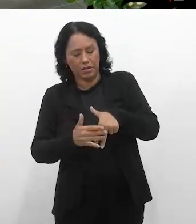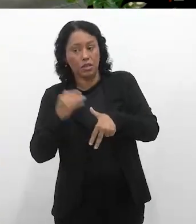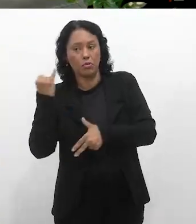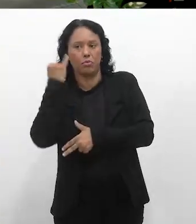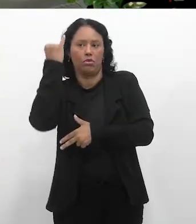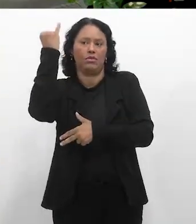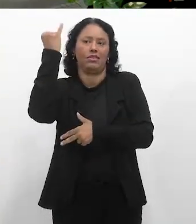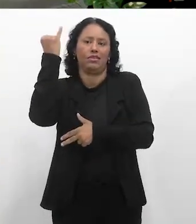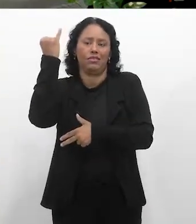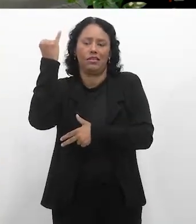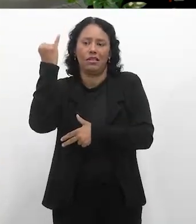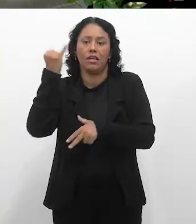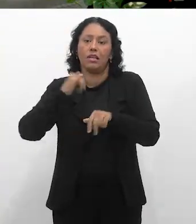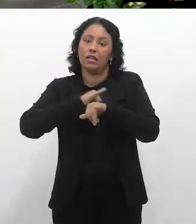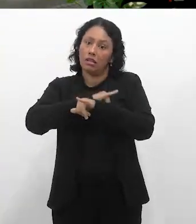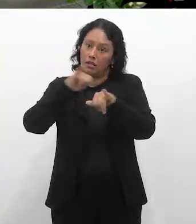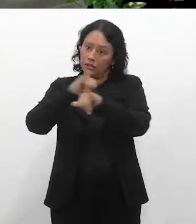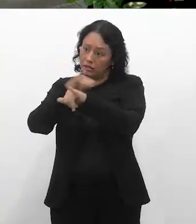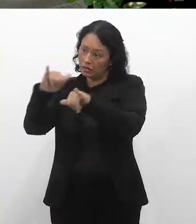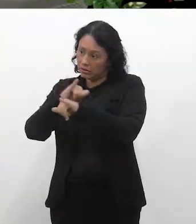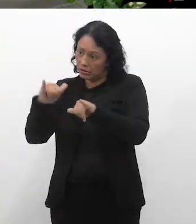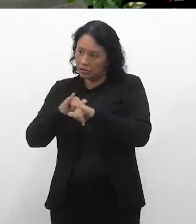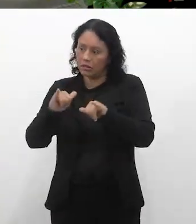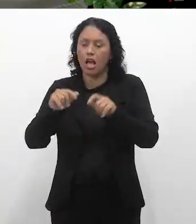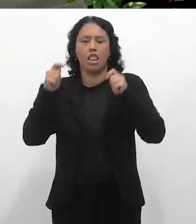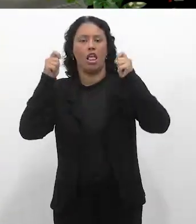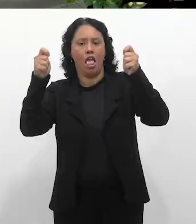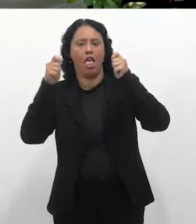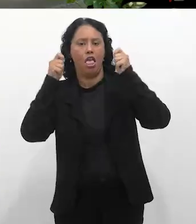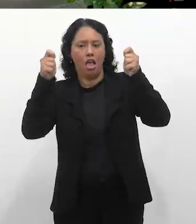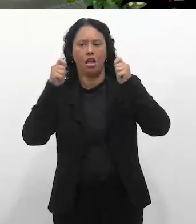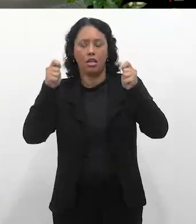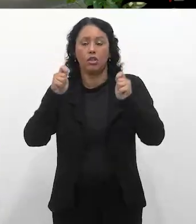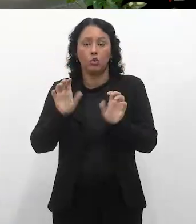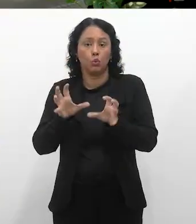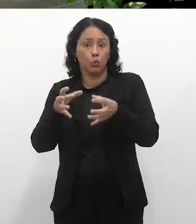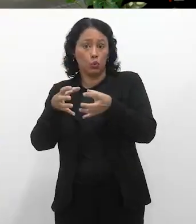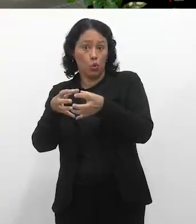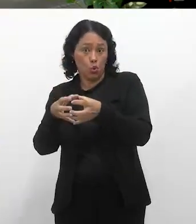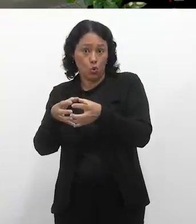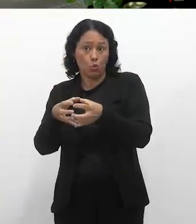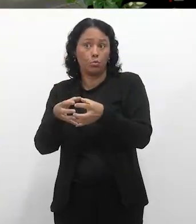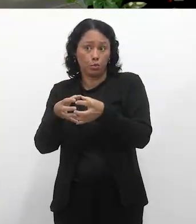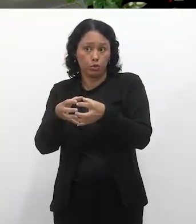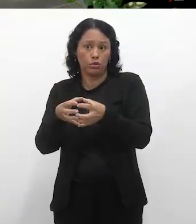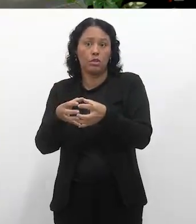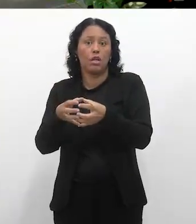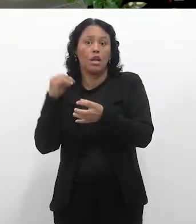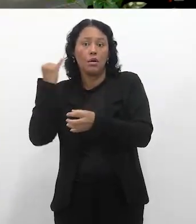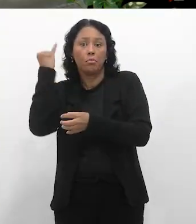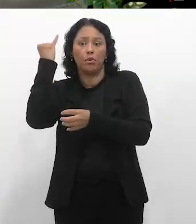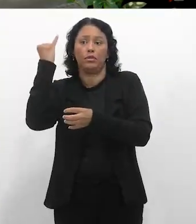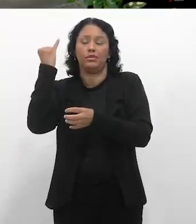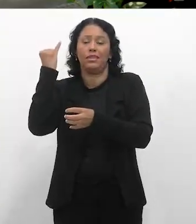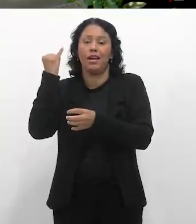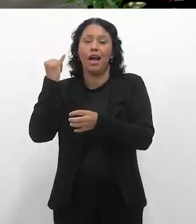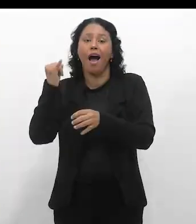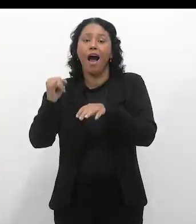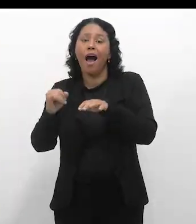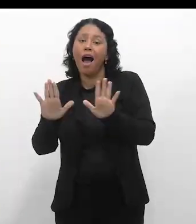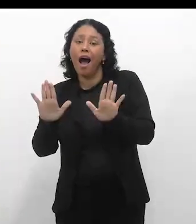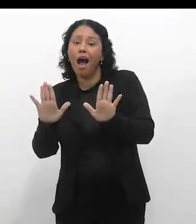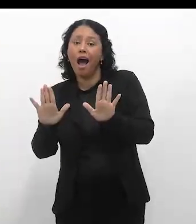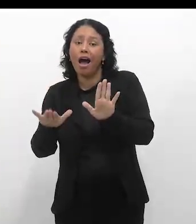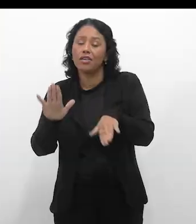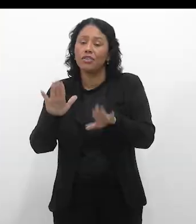muito importante. E para isso ela precisa das campanhas, das ativistas, dos grupos. Os grupos, às vezes, ela precisa